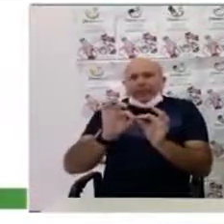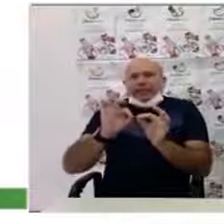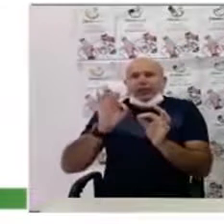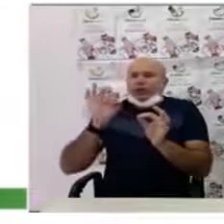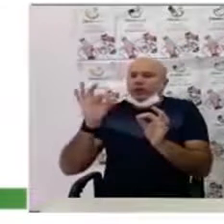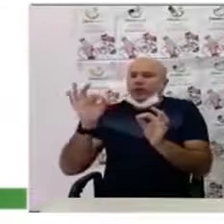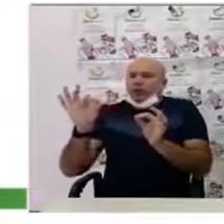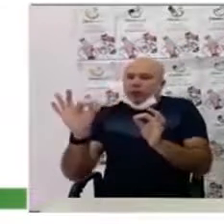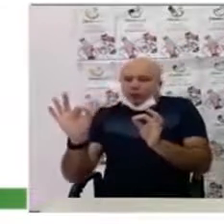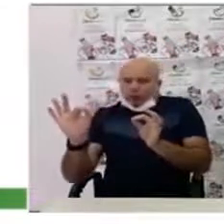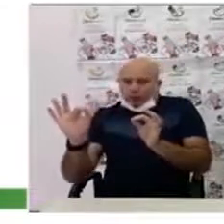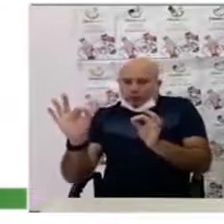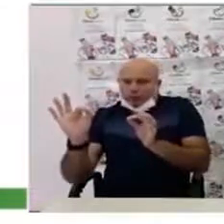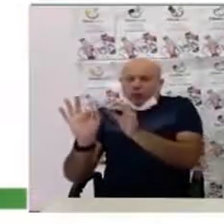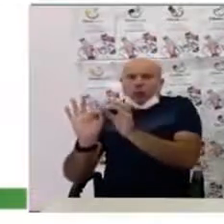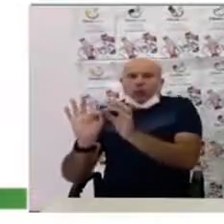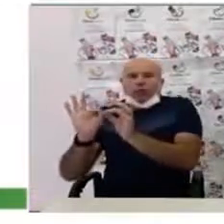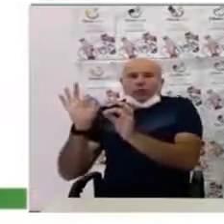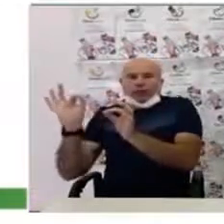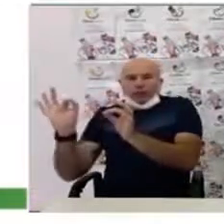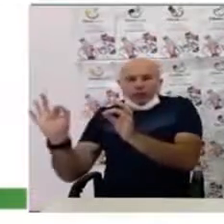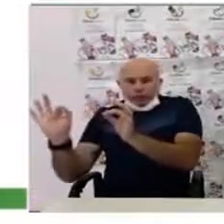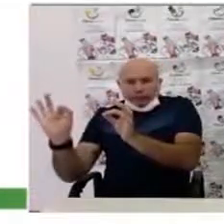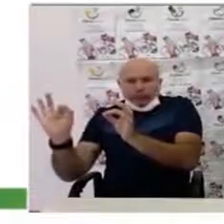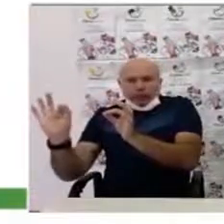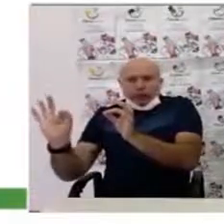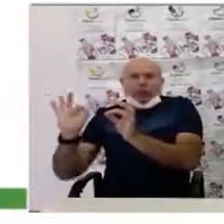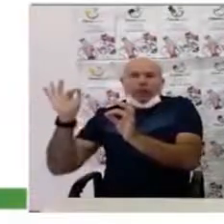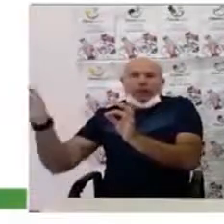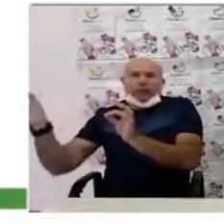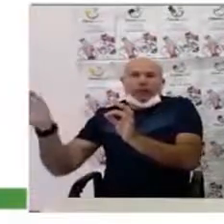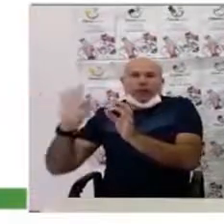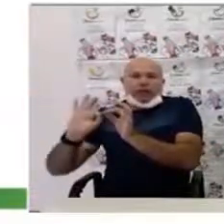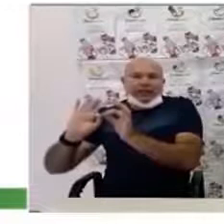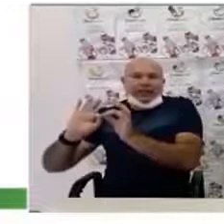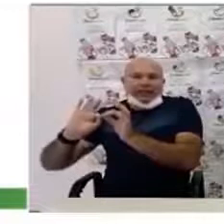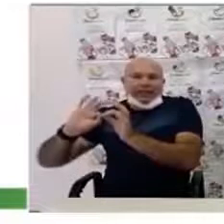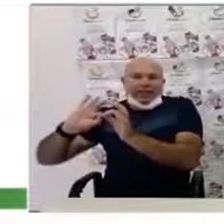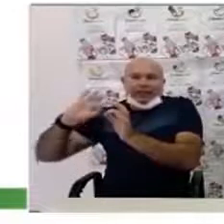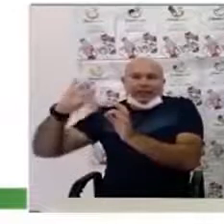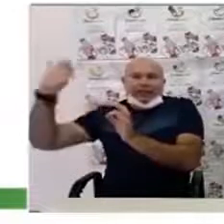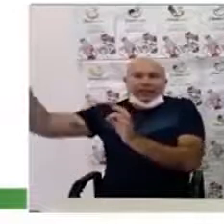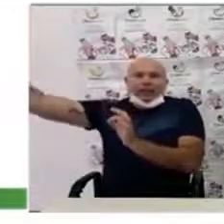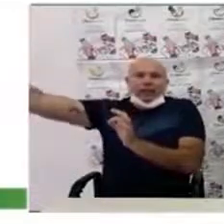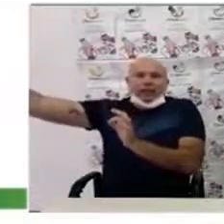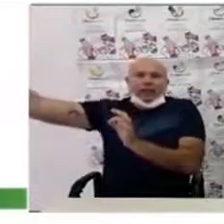esse nêutron vira um próton, um neutrino e um elétron. Só que esse elétron ele é arremessado em alta velocidade.